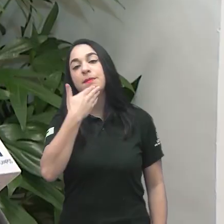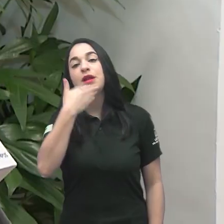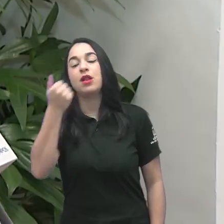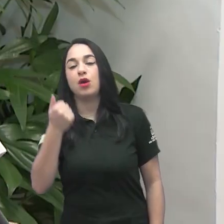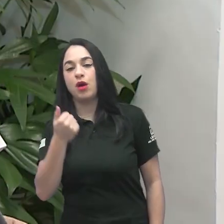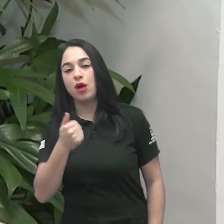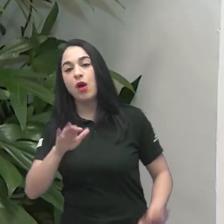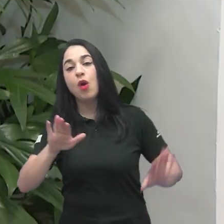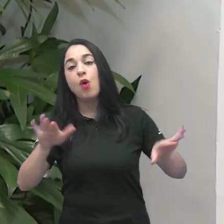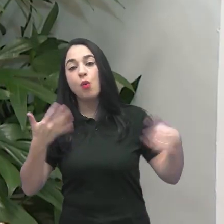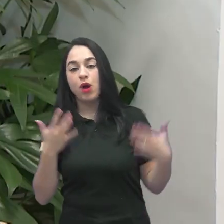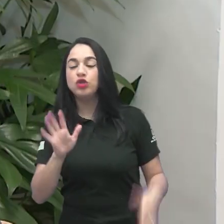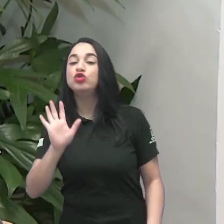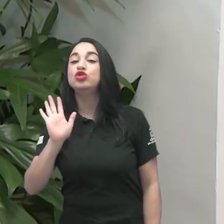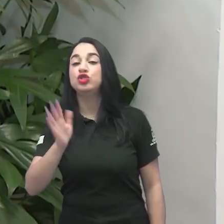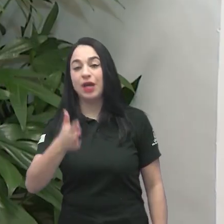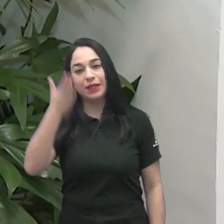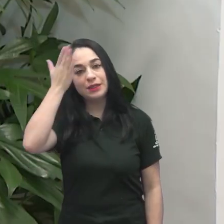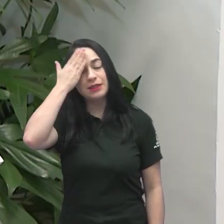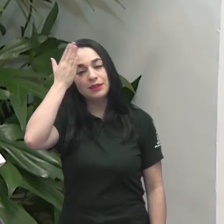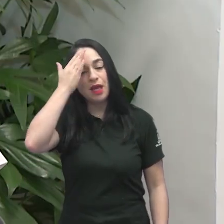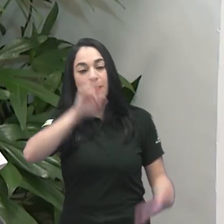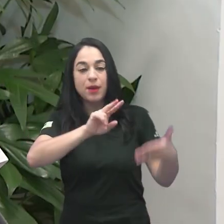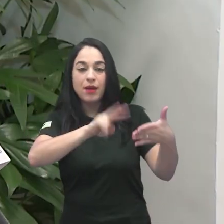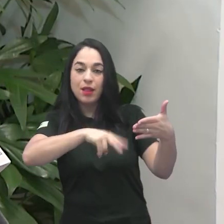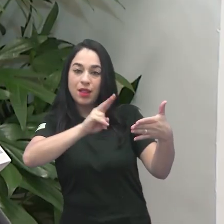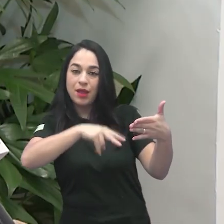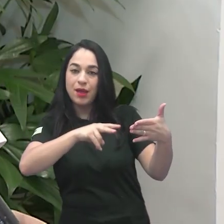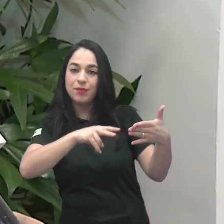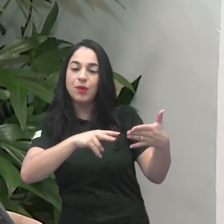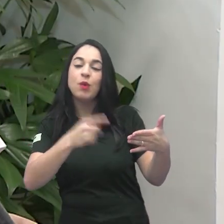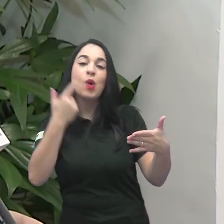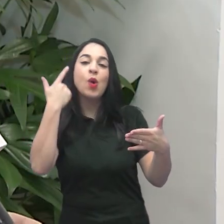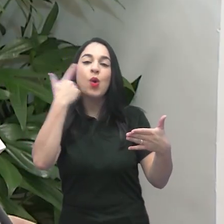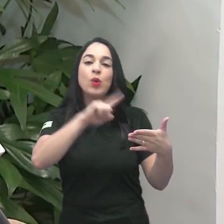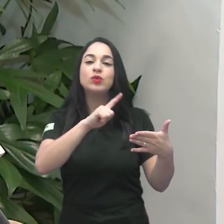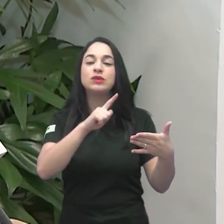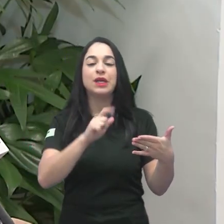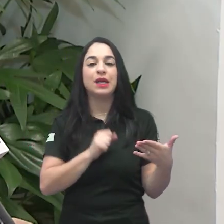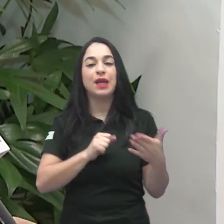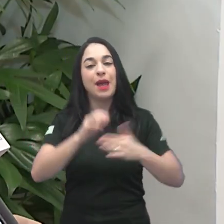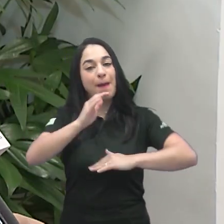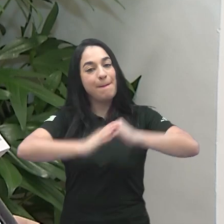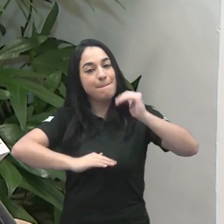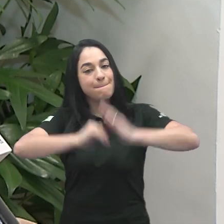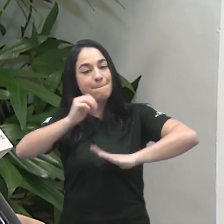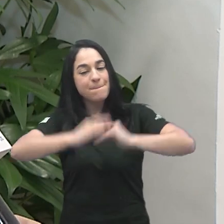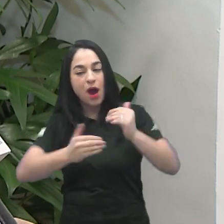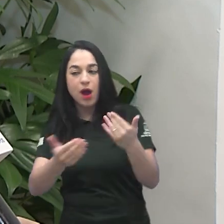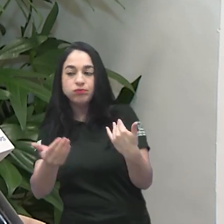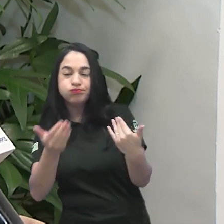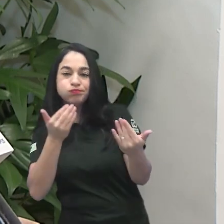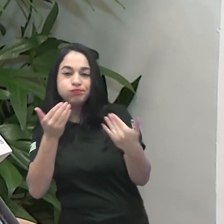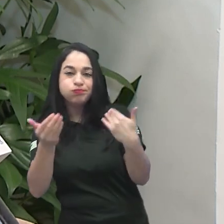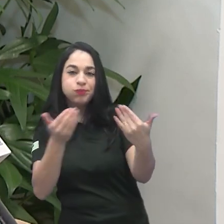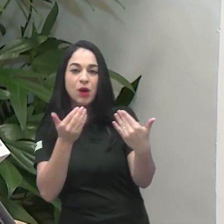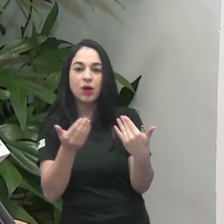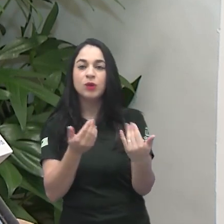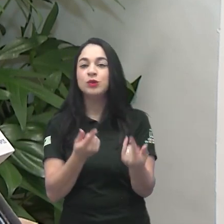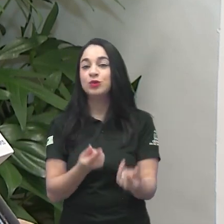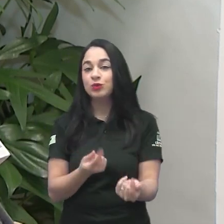idade para se iniciar é quando a criança ela é alfabetizada, porque nós conseguimos fazer de maneira lúdica, nós conseguimos